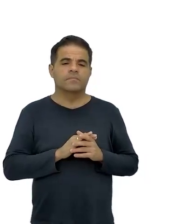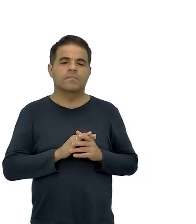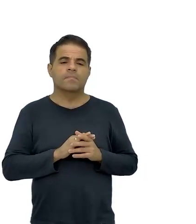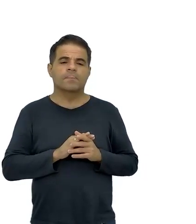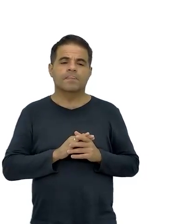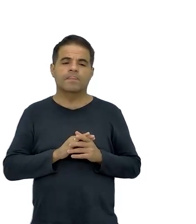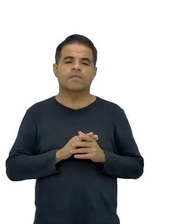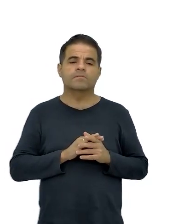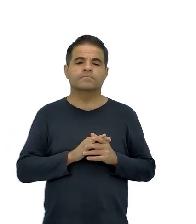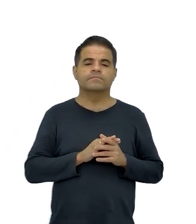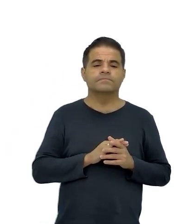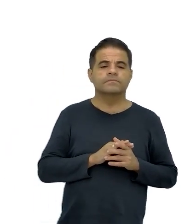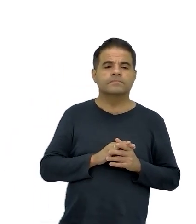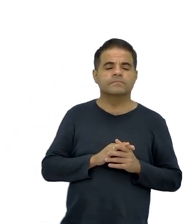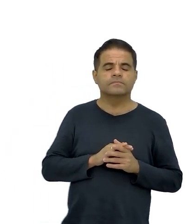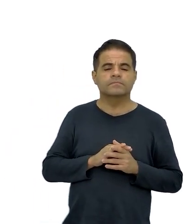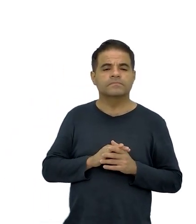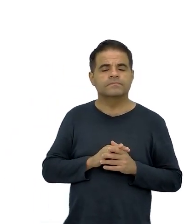Aula 8.